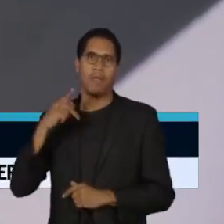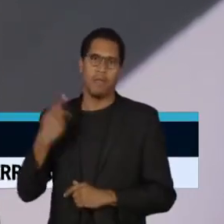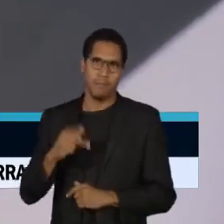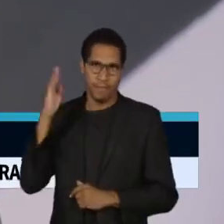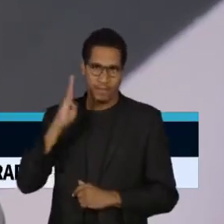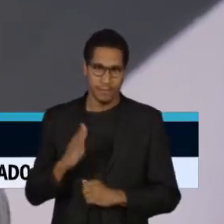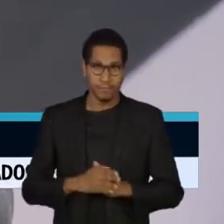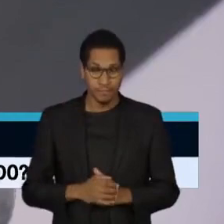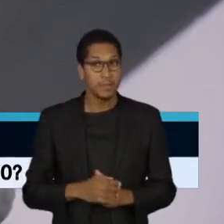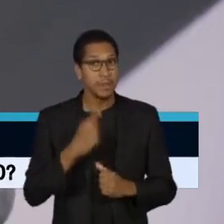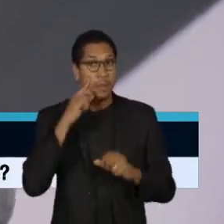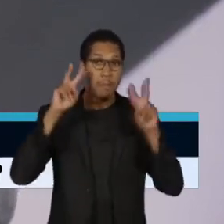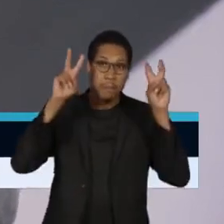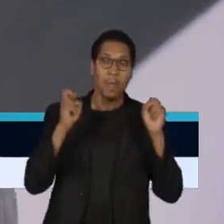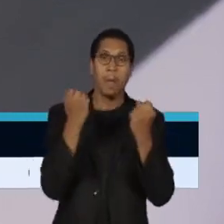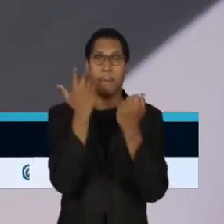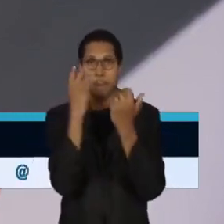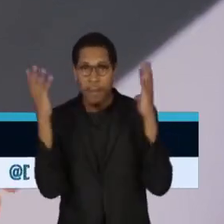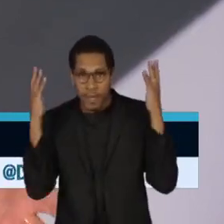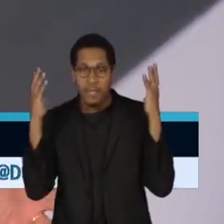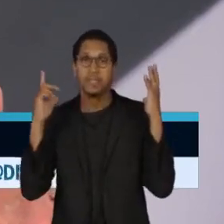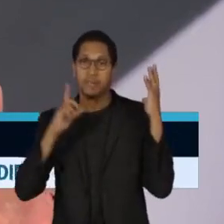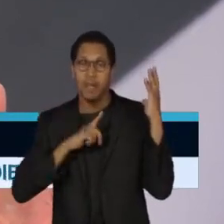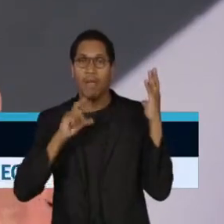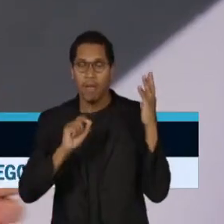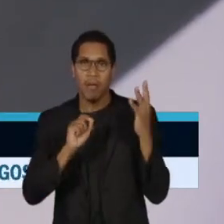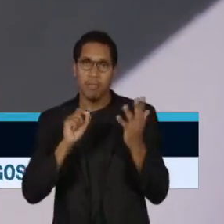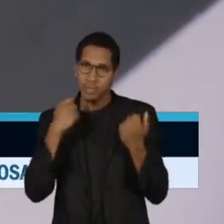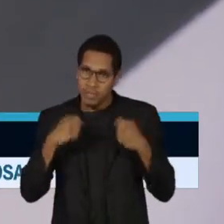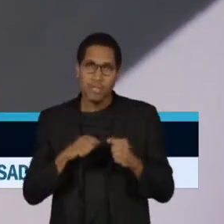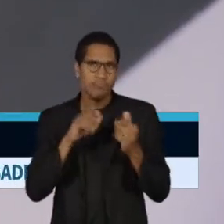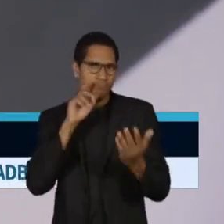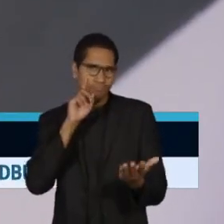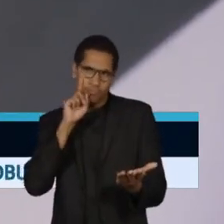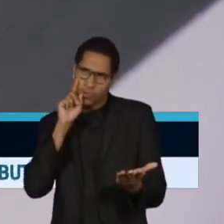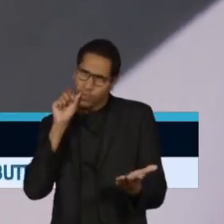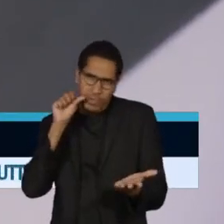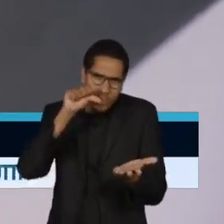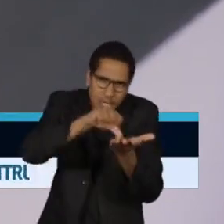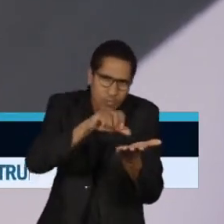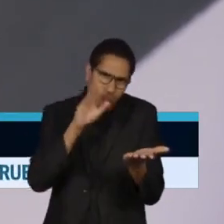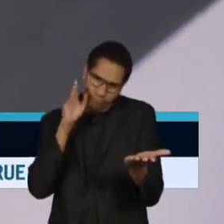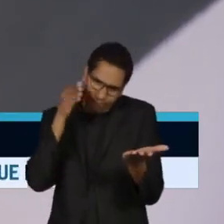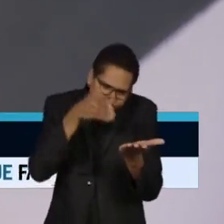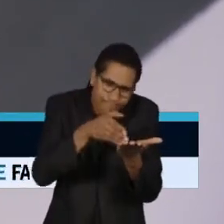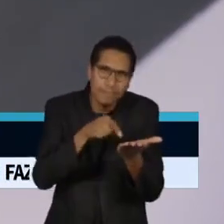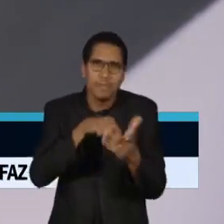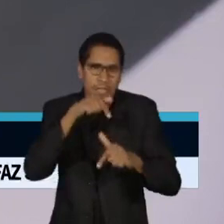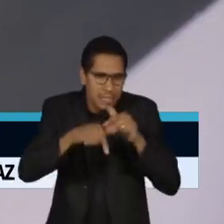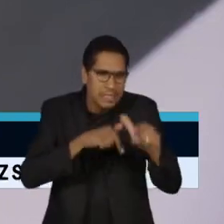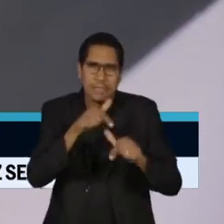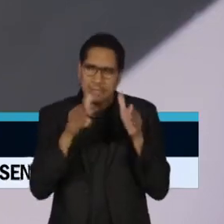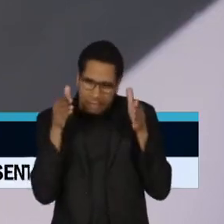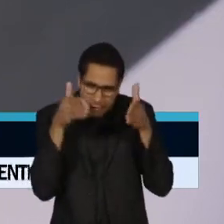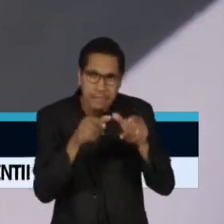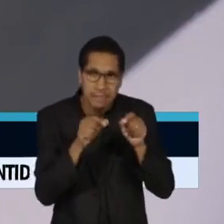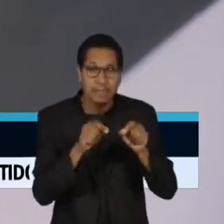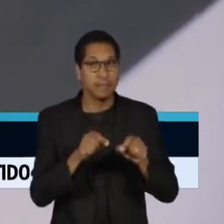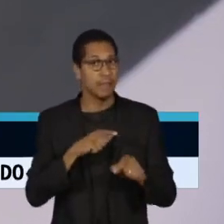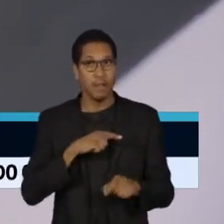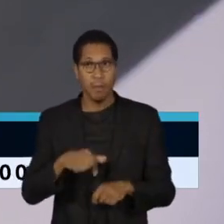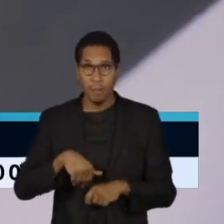em meio ambiente, ele deve estar no centro da política do meio ambiente. É um dos maiores programas socioambientais do